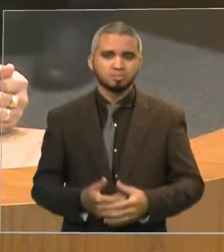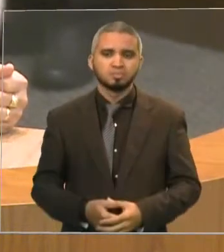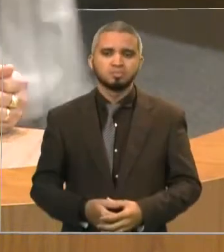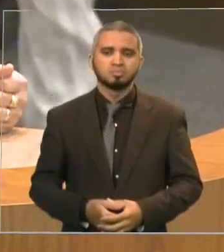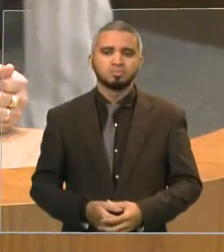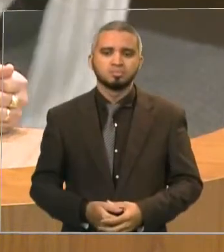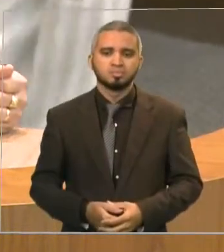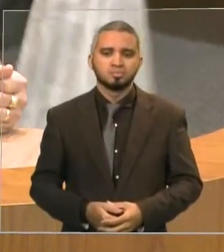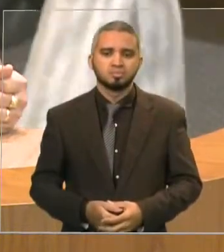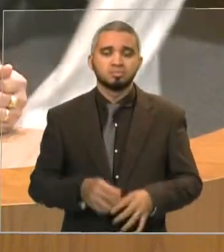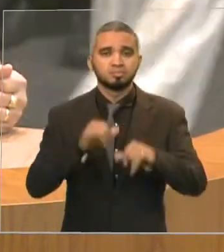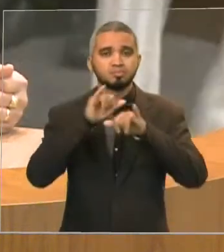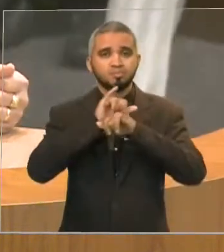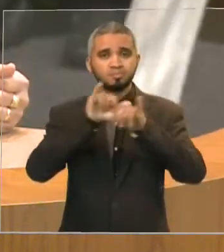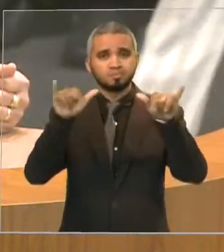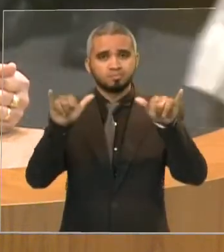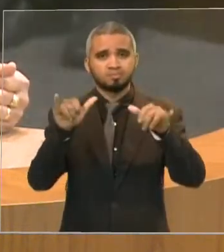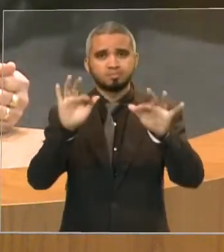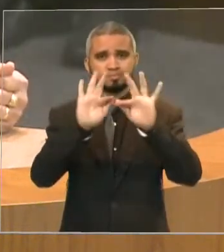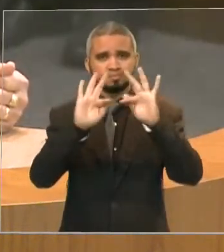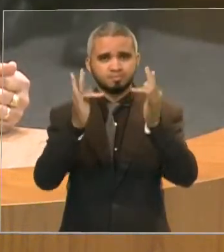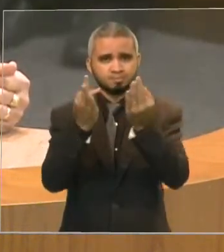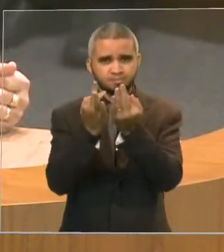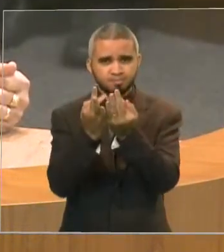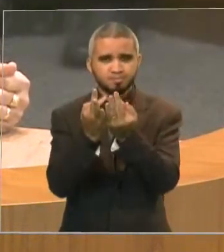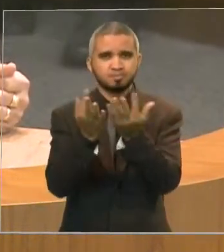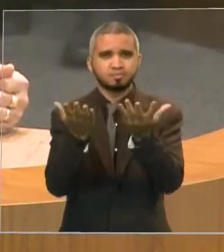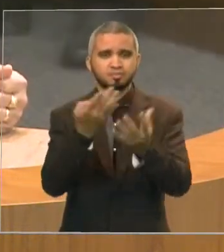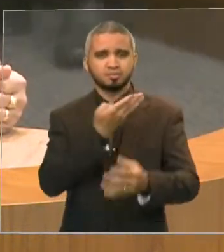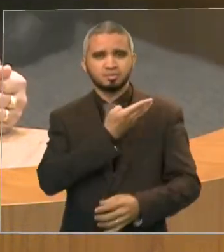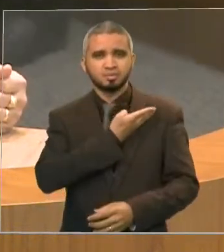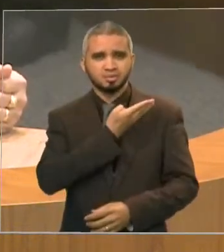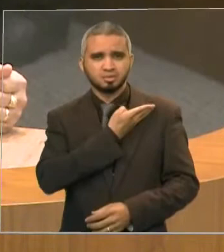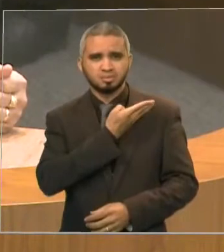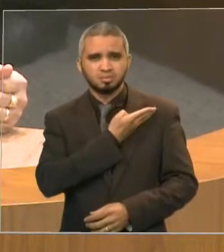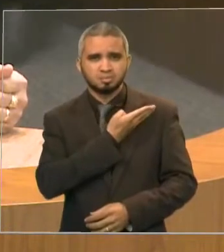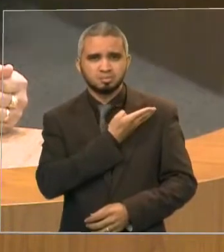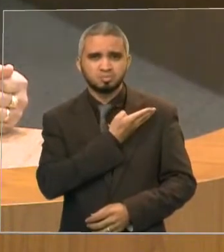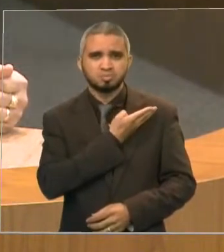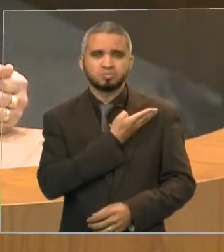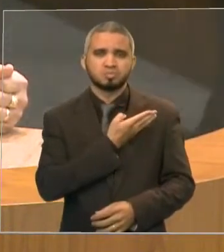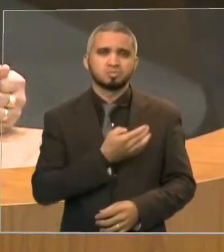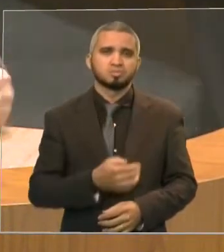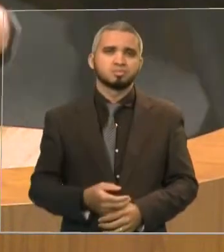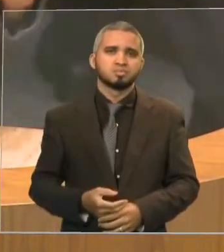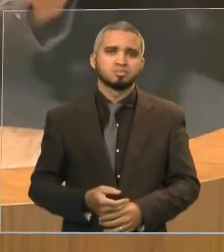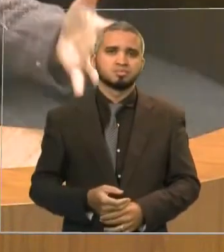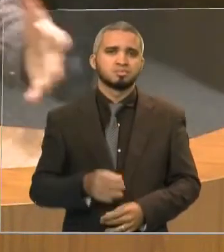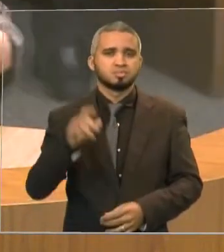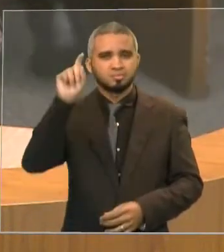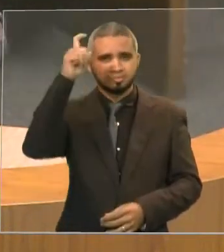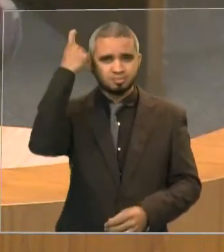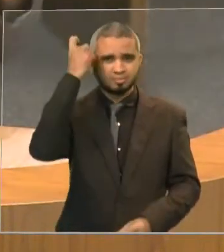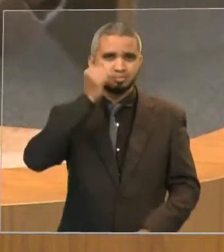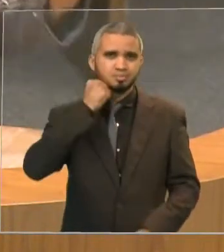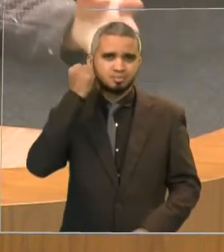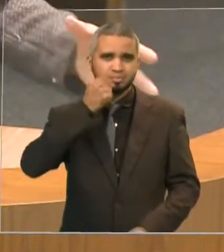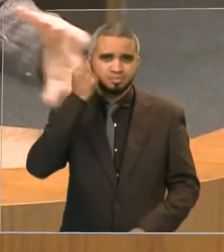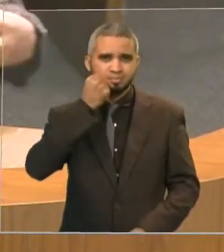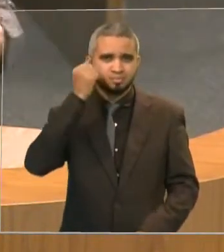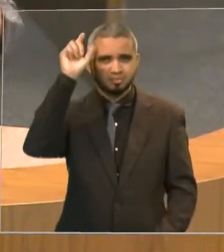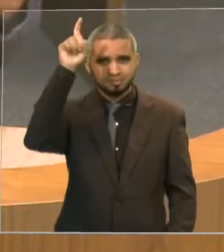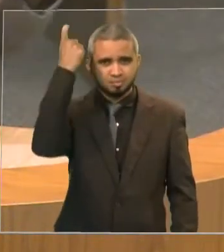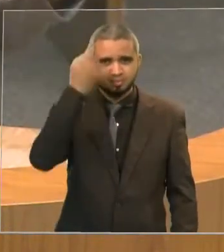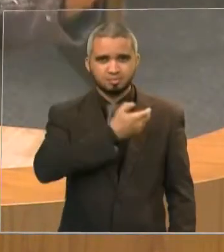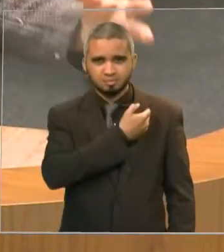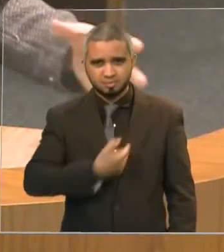dizer aos familiares, aos amigos do ex-senador, do